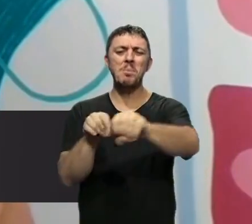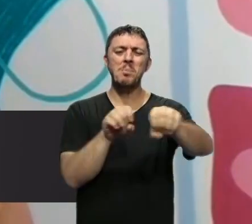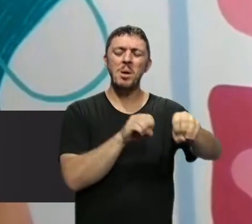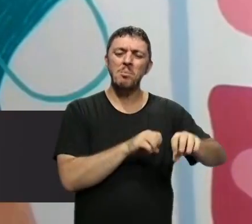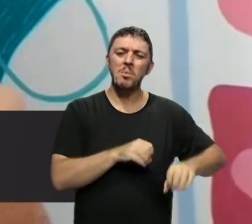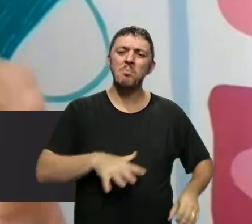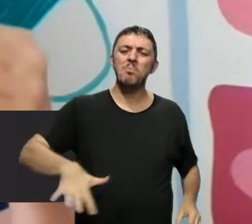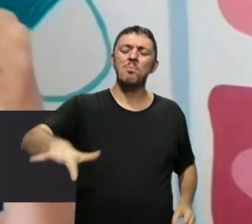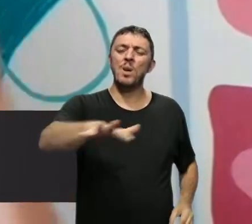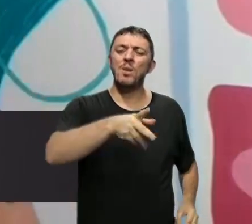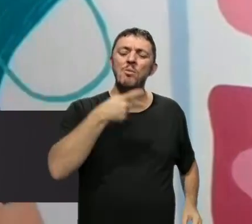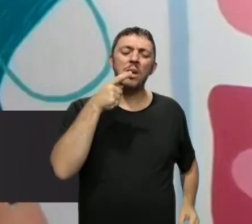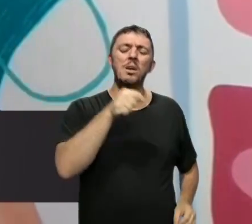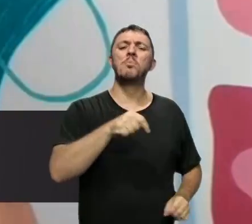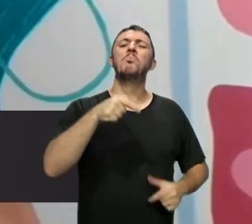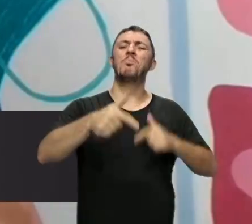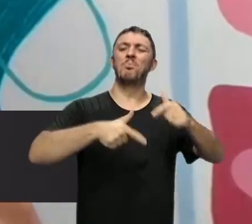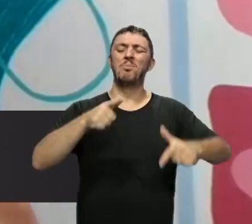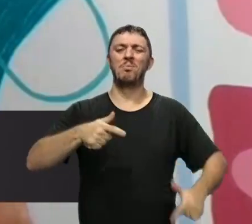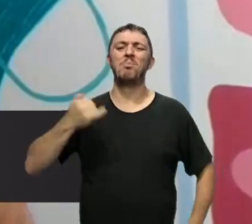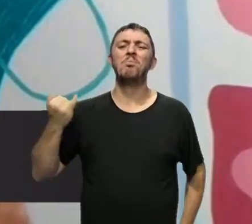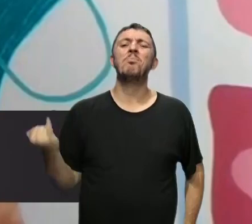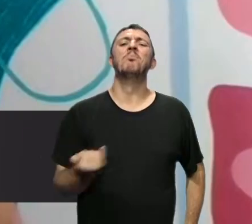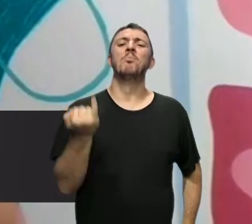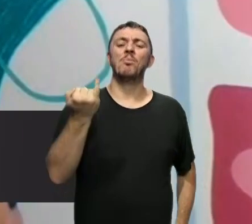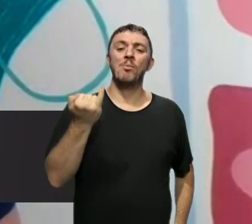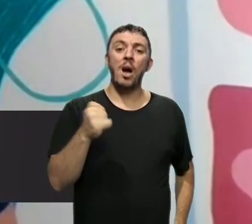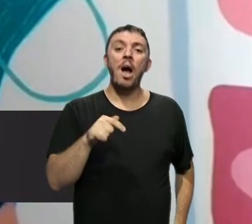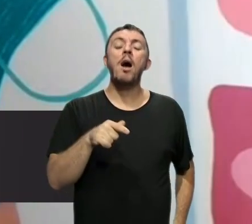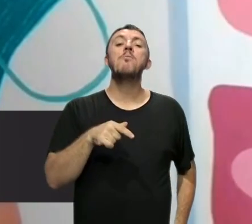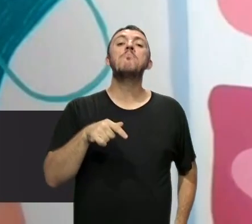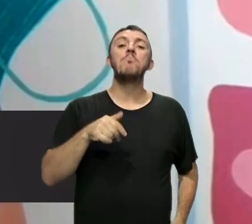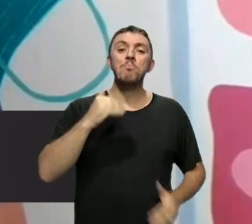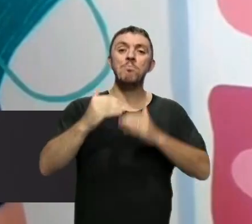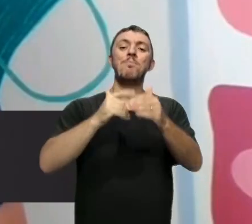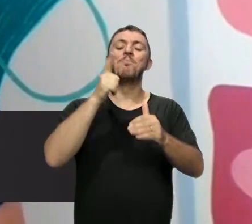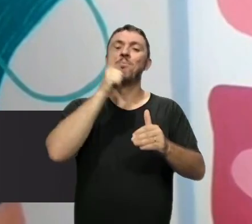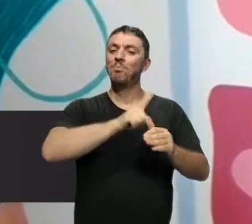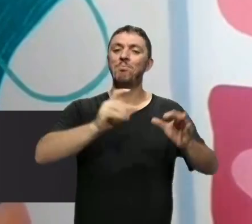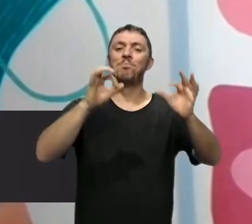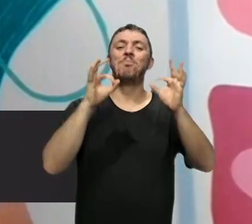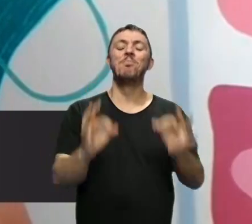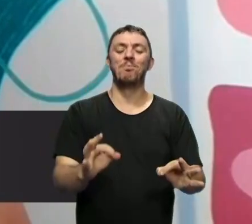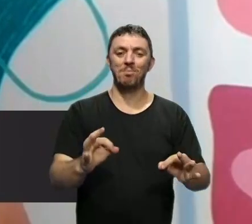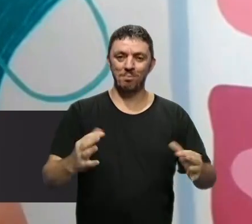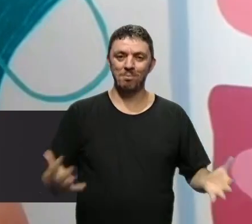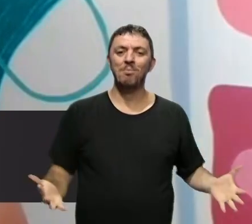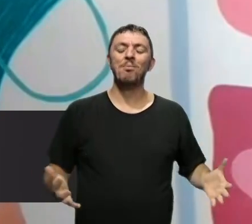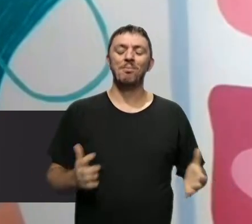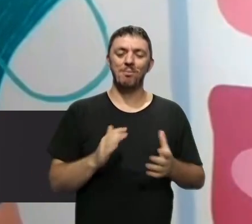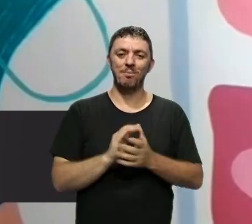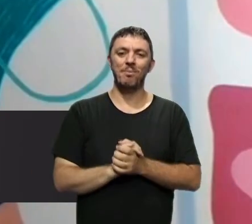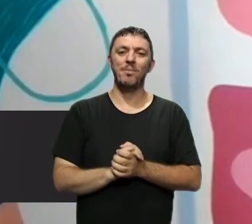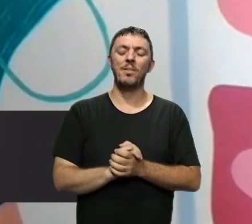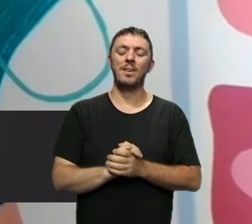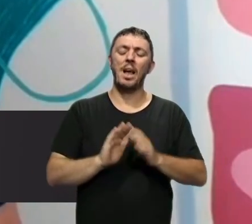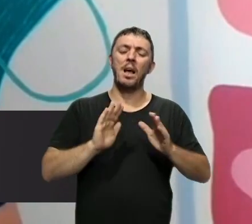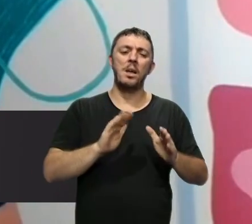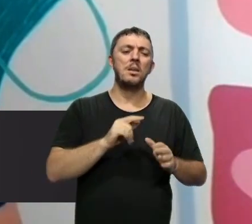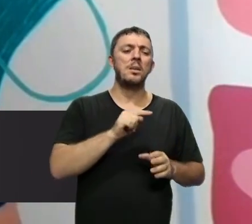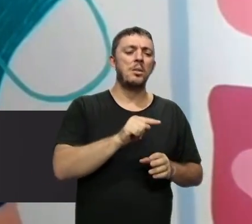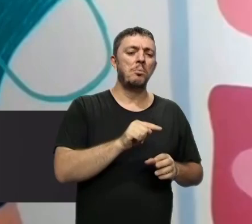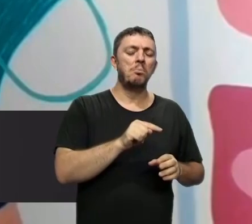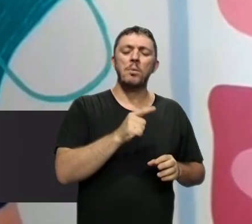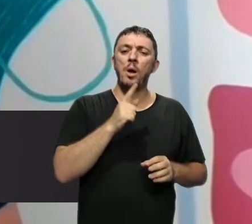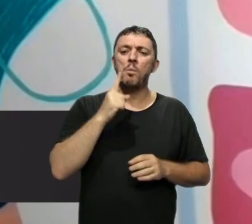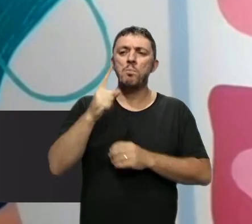comunidade escolar, para que de fato aconteça. Então, o que aconteceu? No ano seguinte, eu